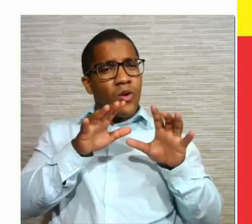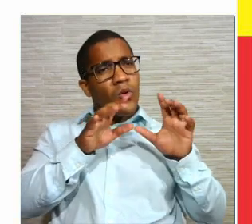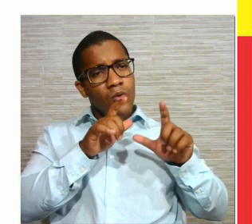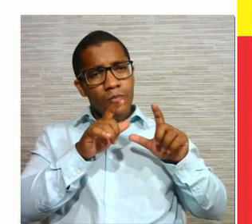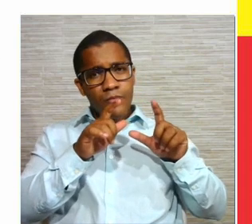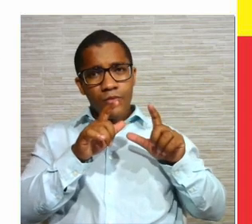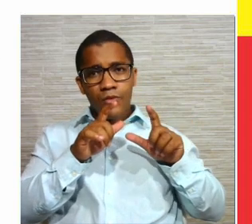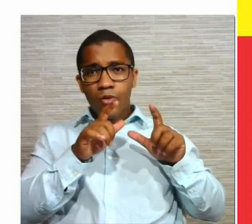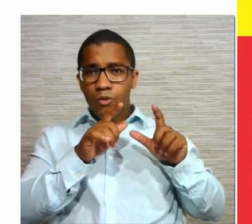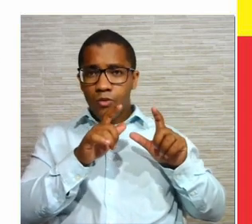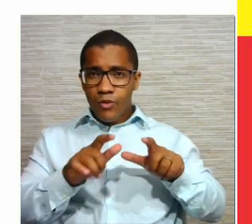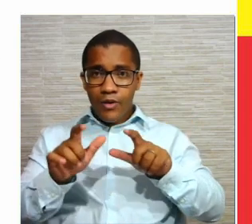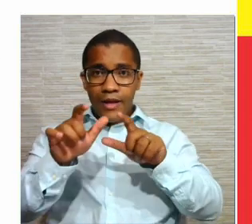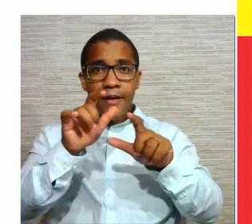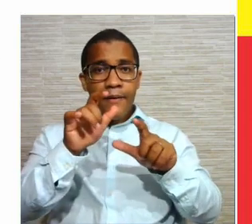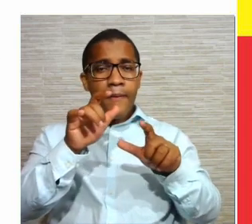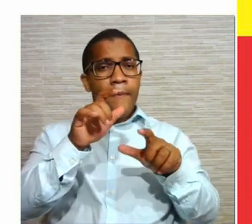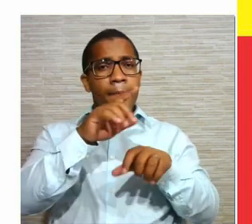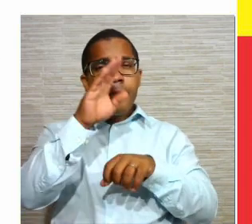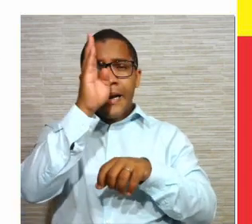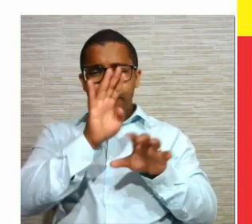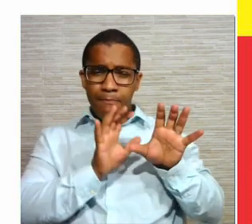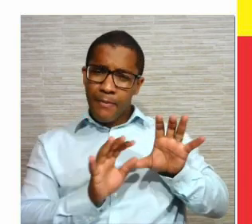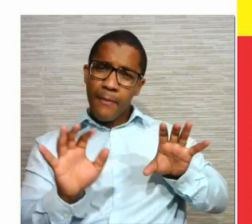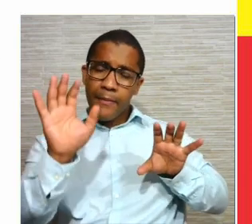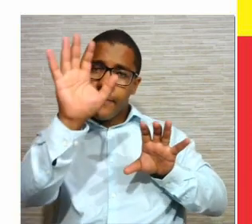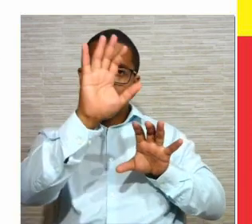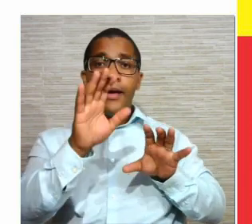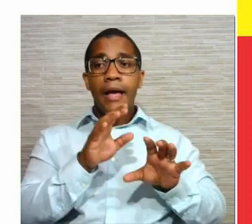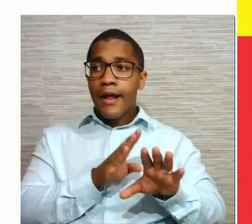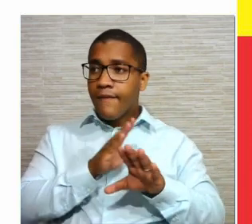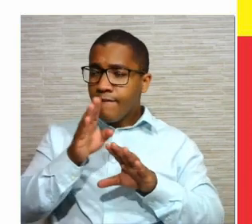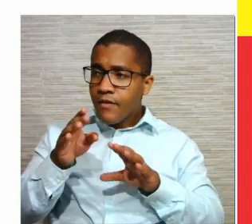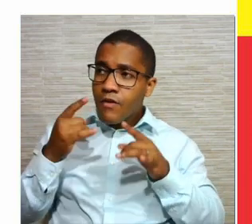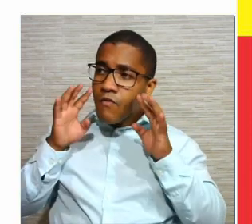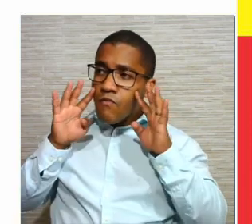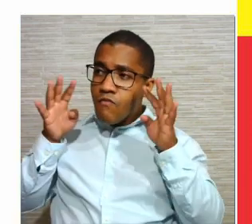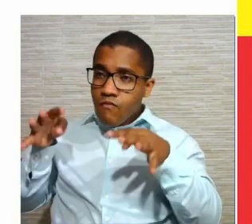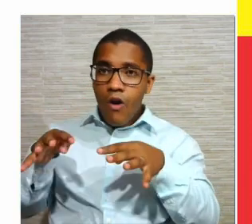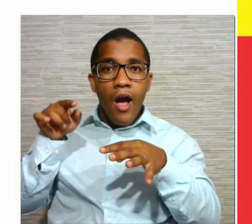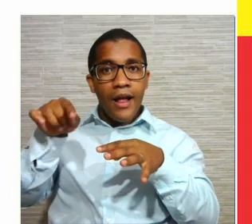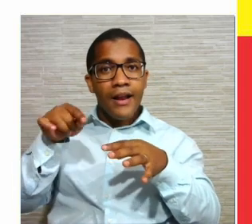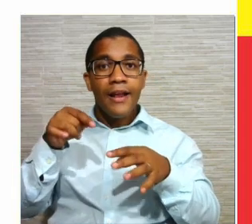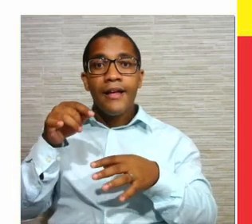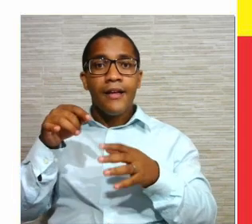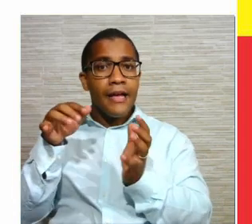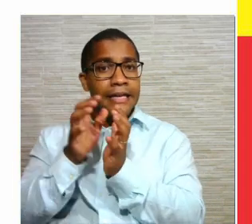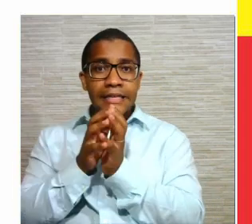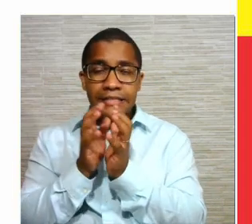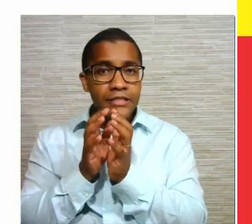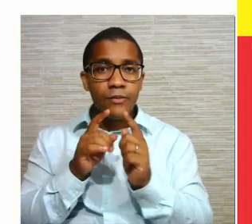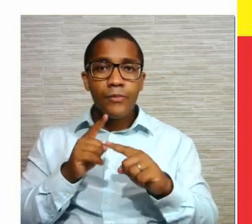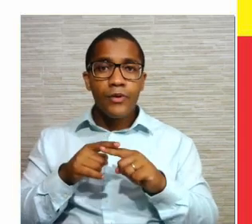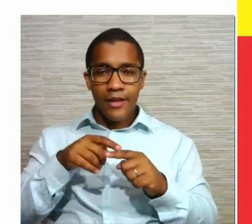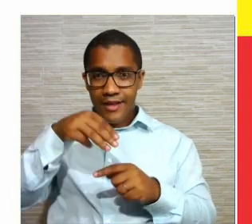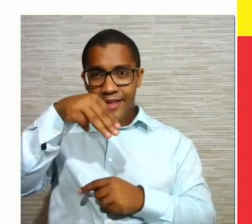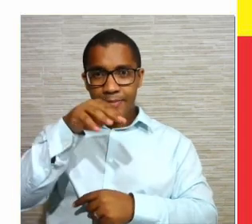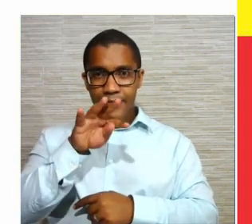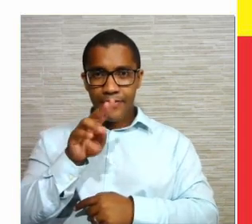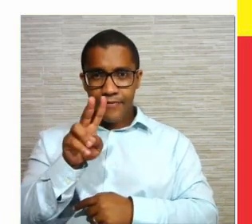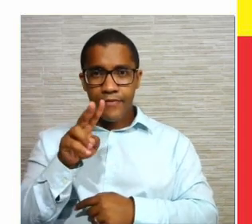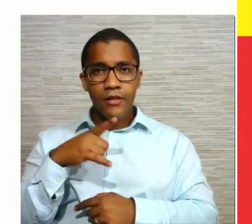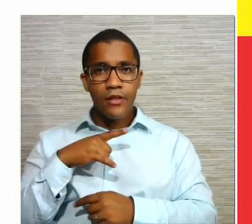Brasil aportavam no Recife para prestigiar e participar e cobrir também o festival. Então, assim, até a MTV